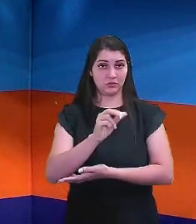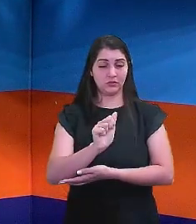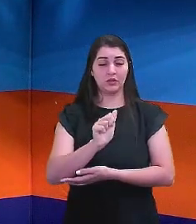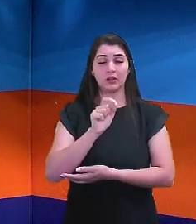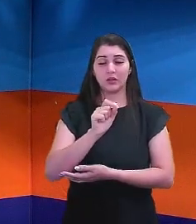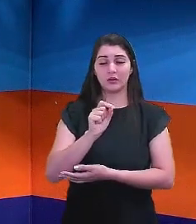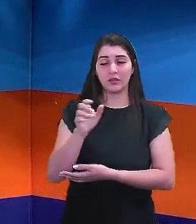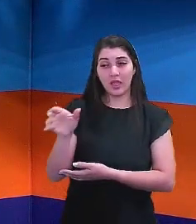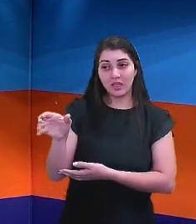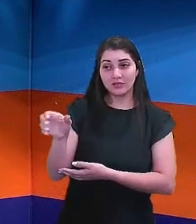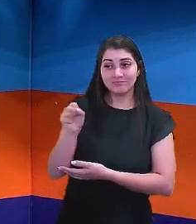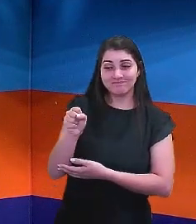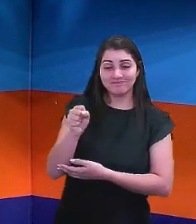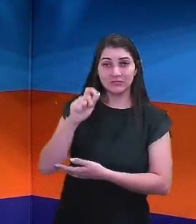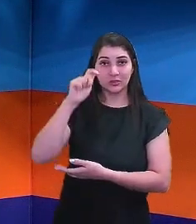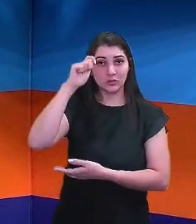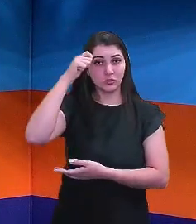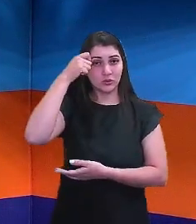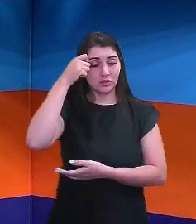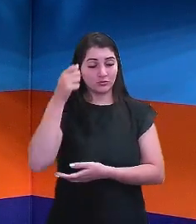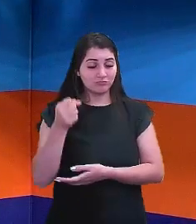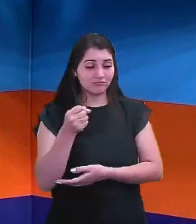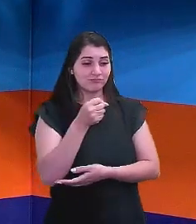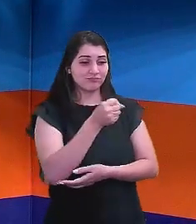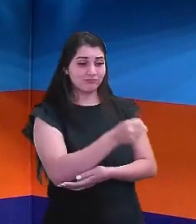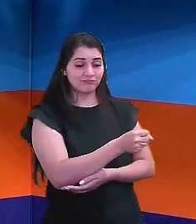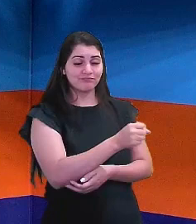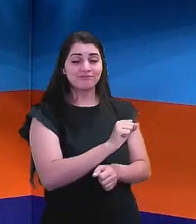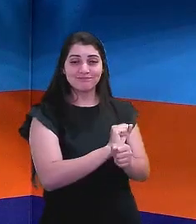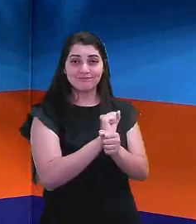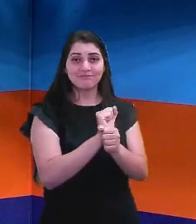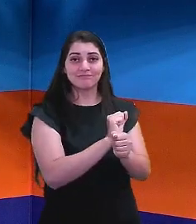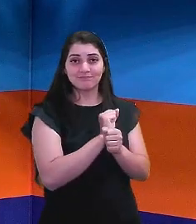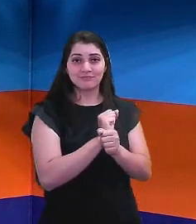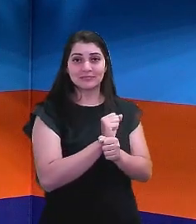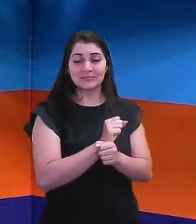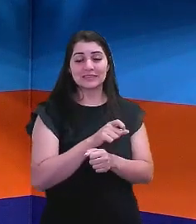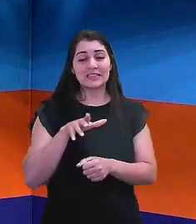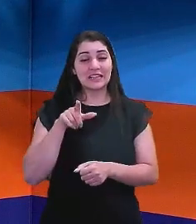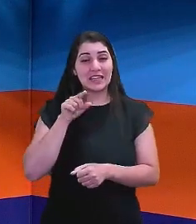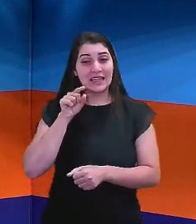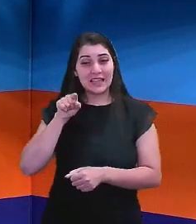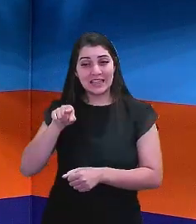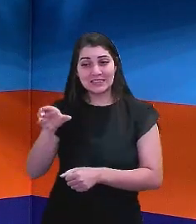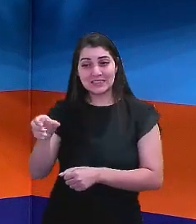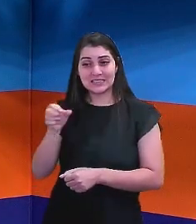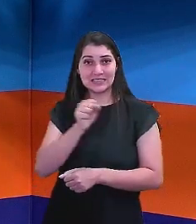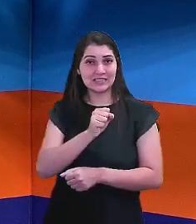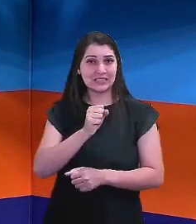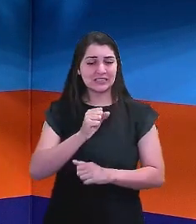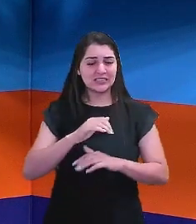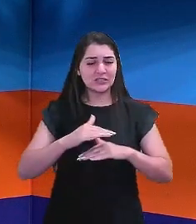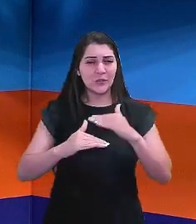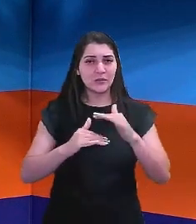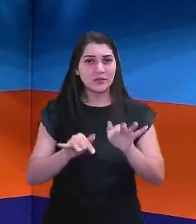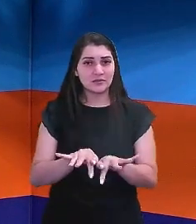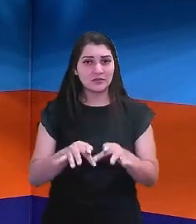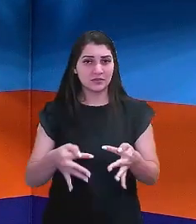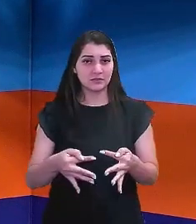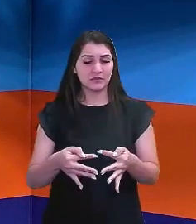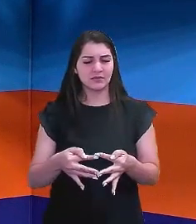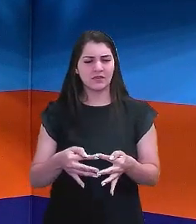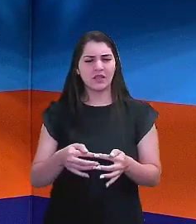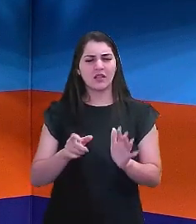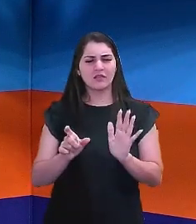retirada do negro para ser escravizado à força. Essa retirada não era um processo simples. Nesse último trecho agora que eu li